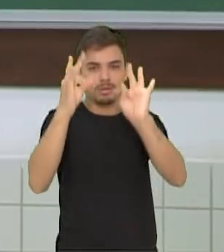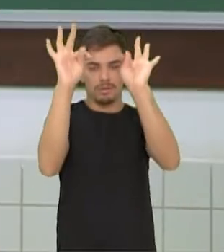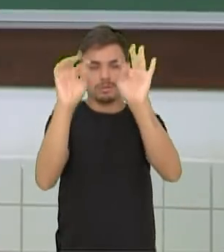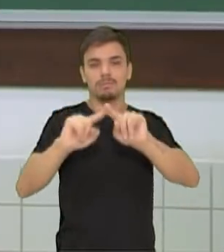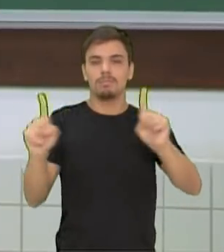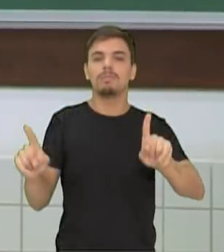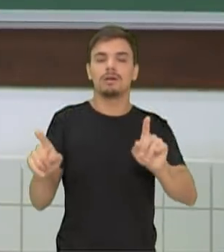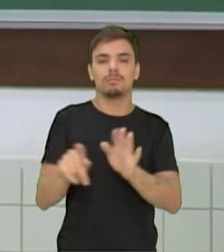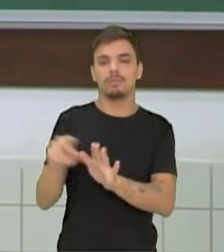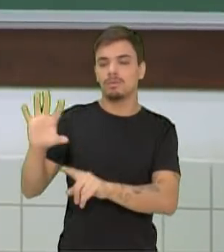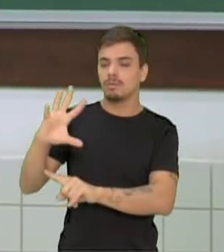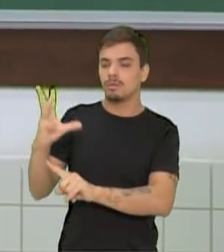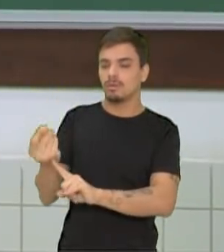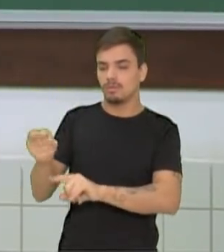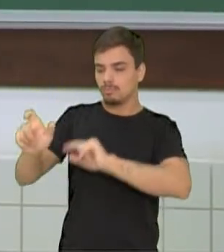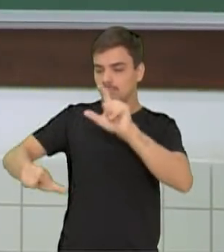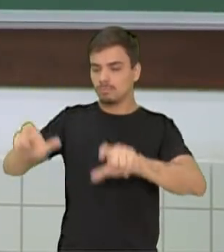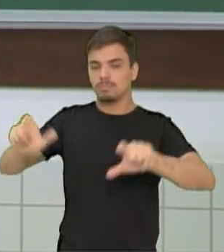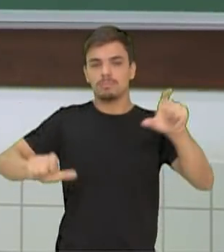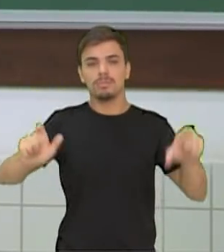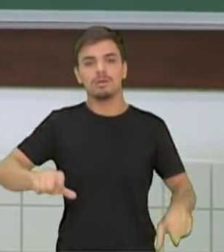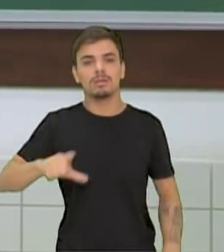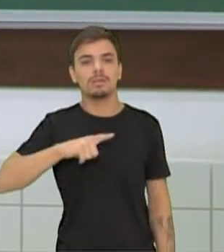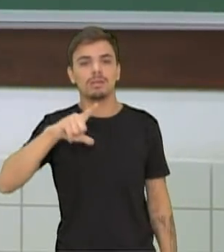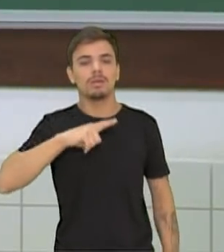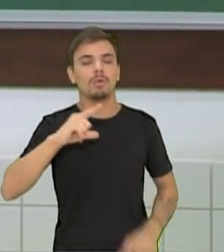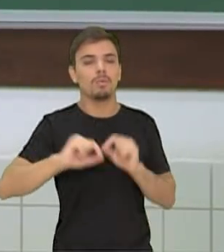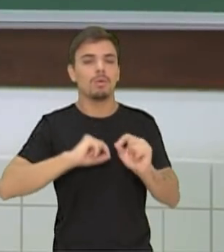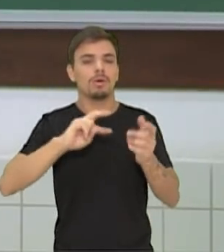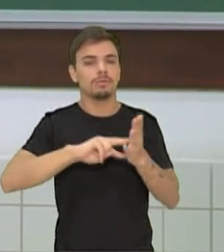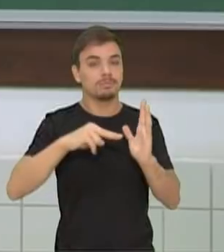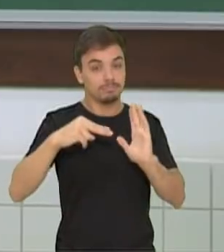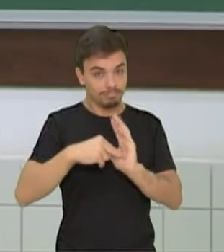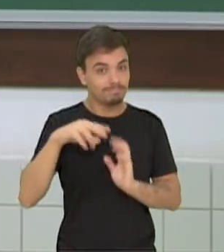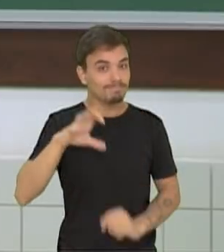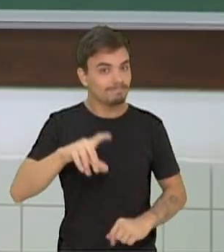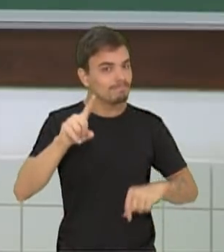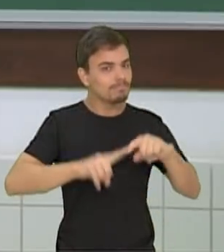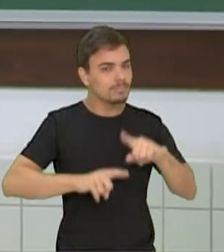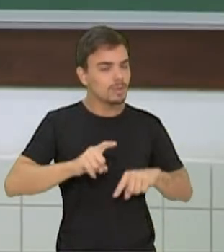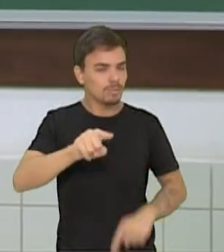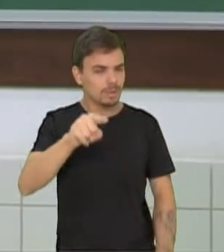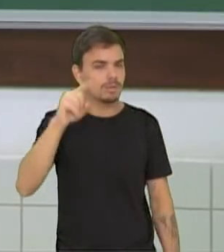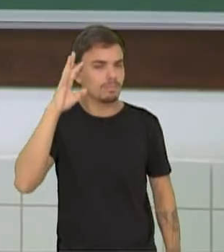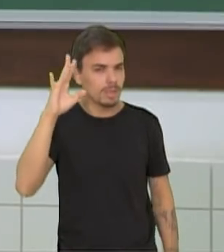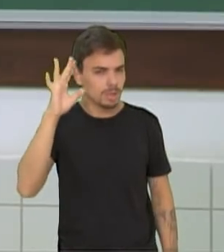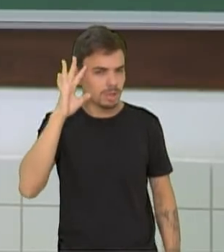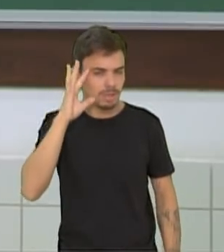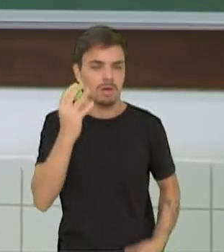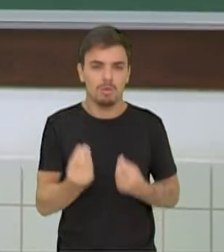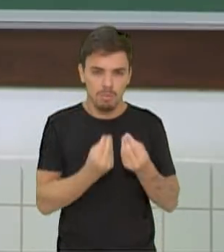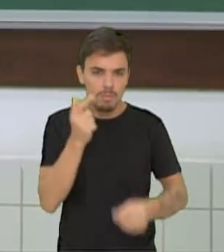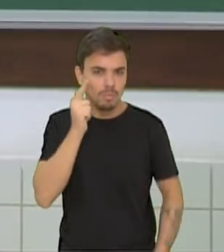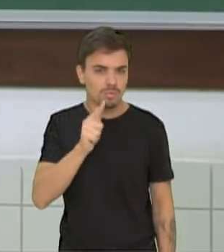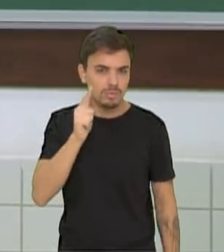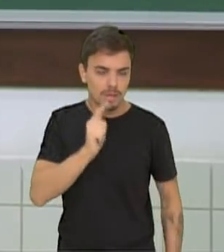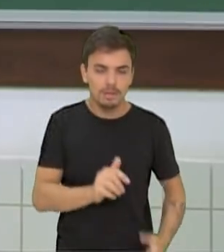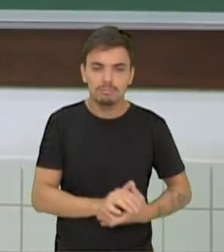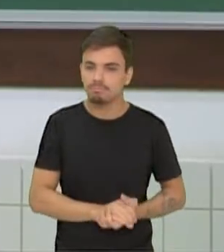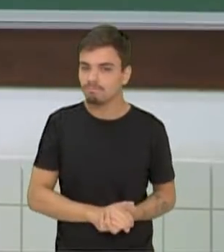Mas os artistas de artes visuais, eles têm ressignificado esses objetos. Será que você consegue imaginar antes da gente